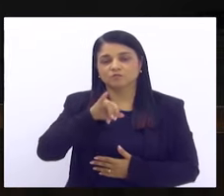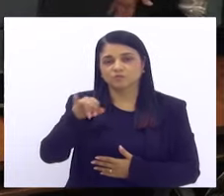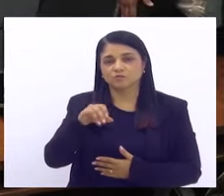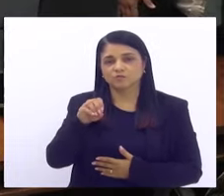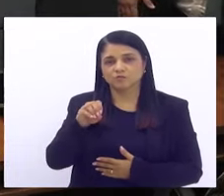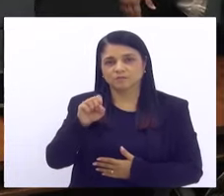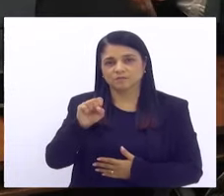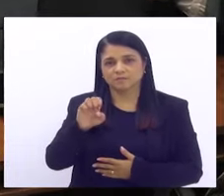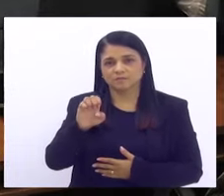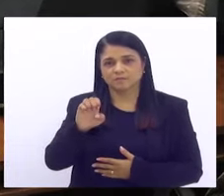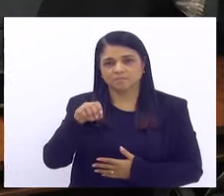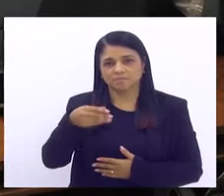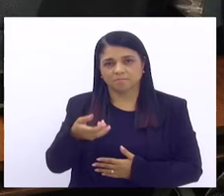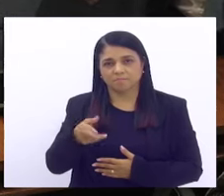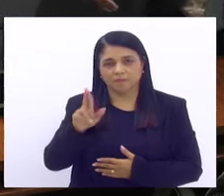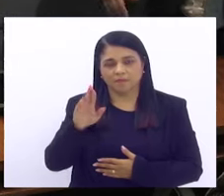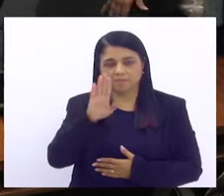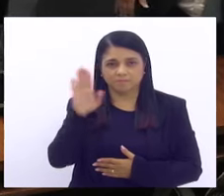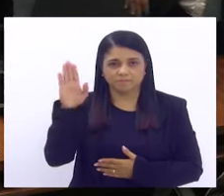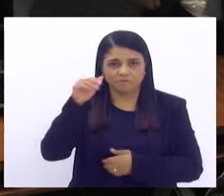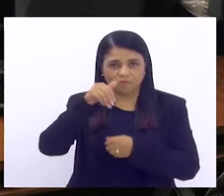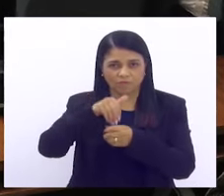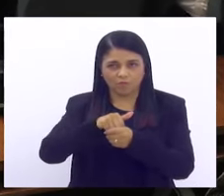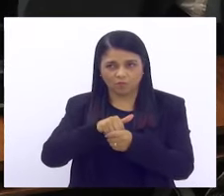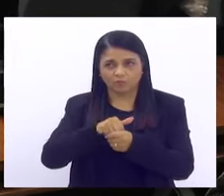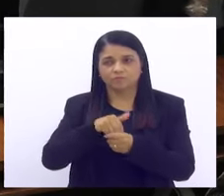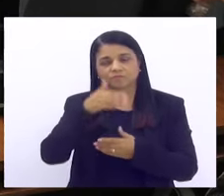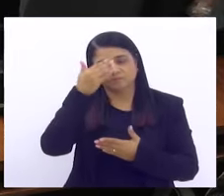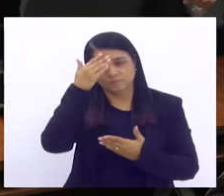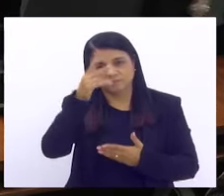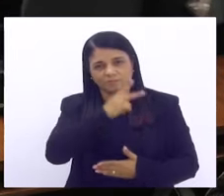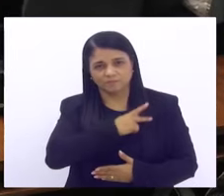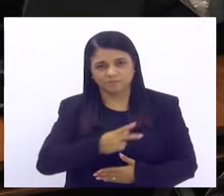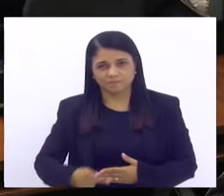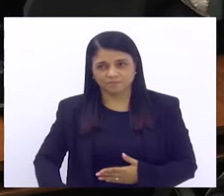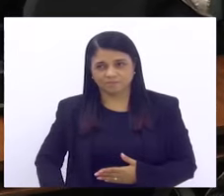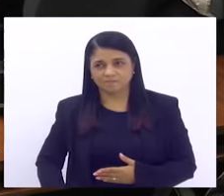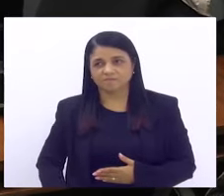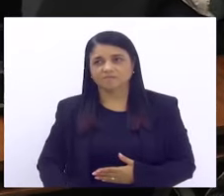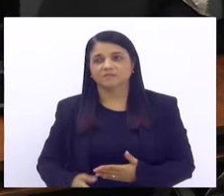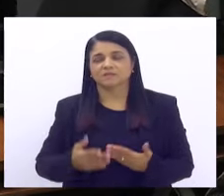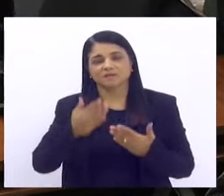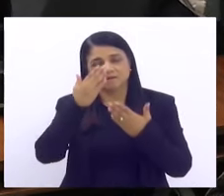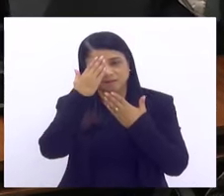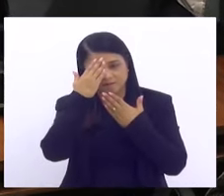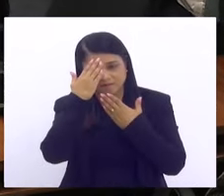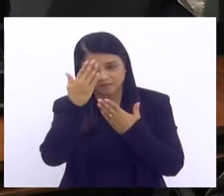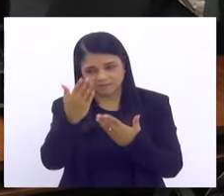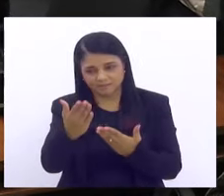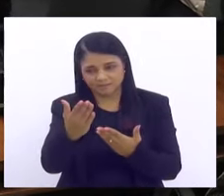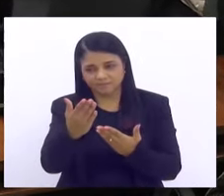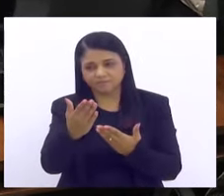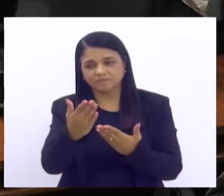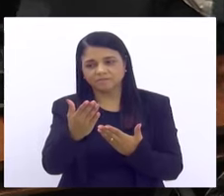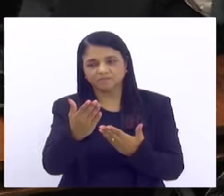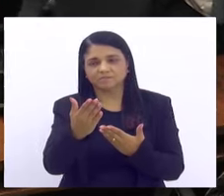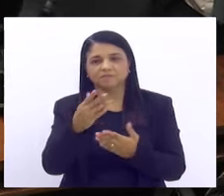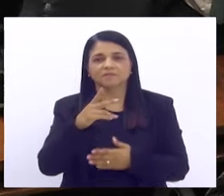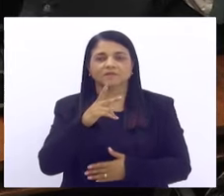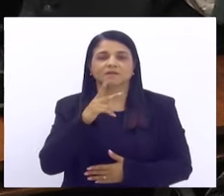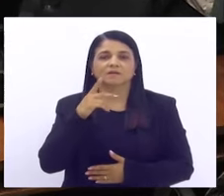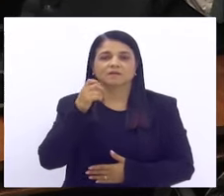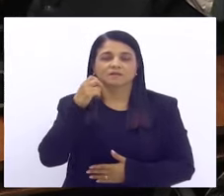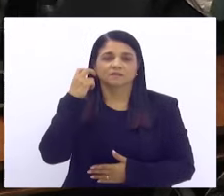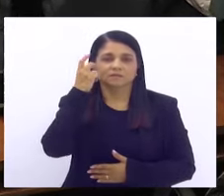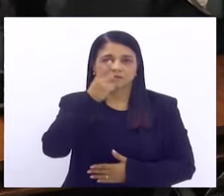voto. Obrigado, presidenta. Primeiro, eu quero agradecer à deputada